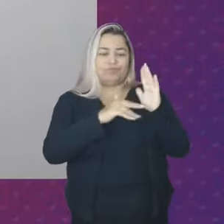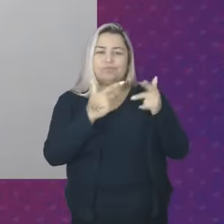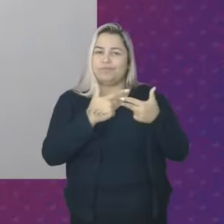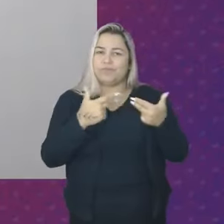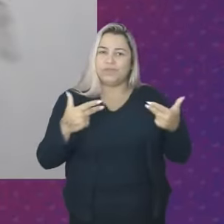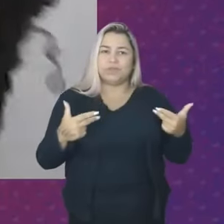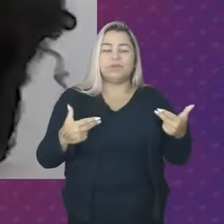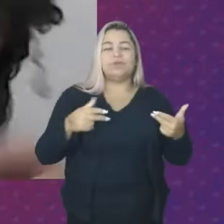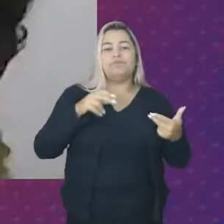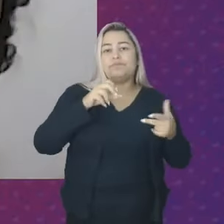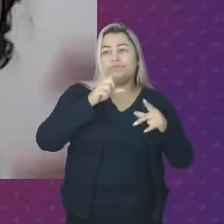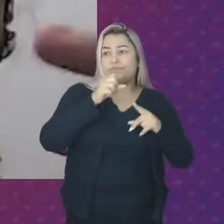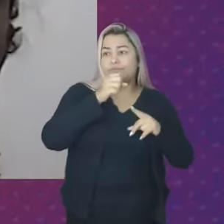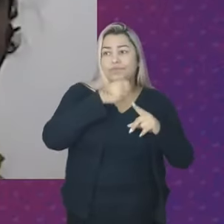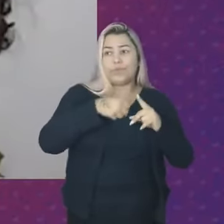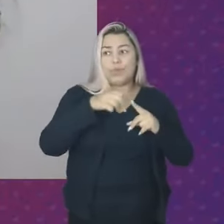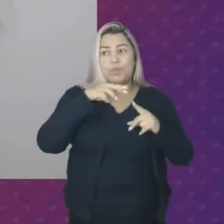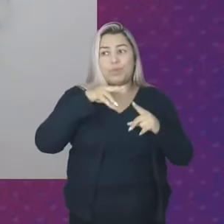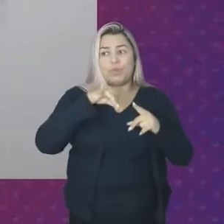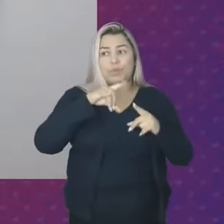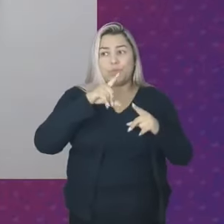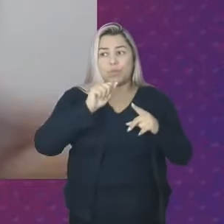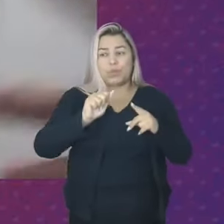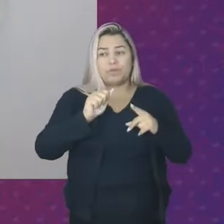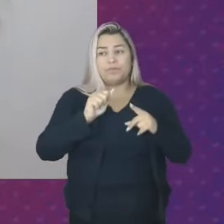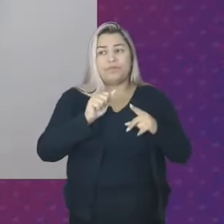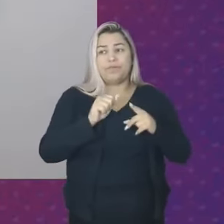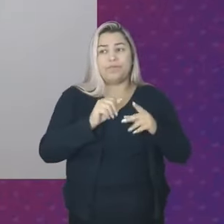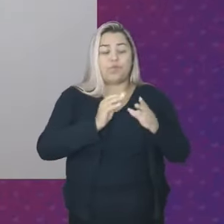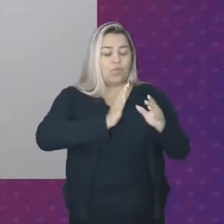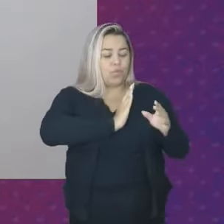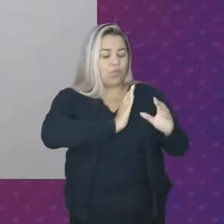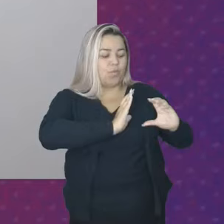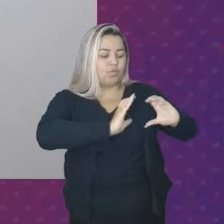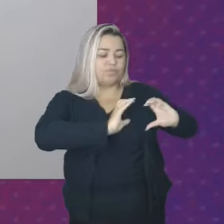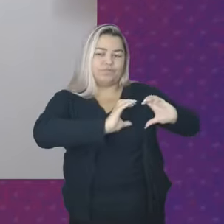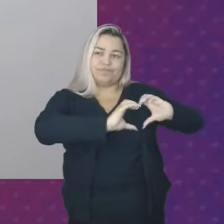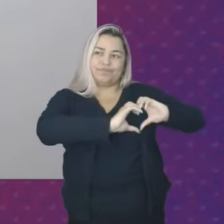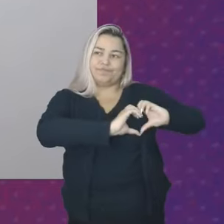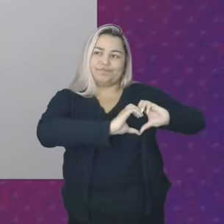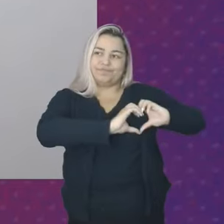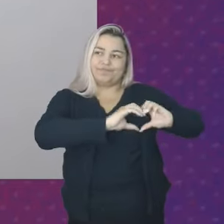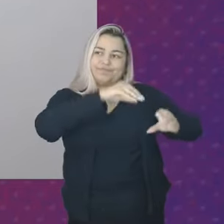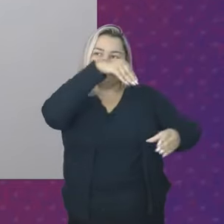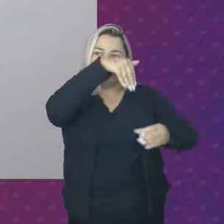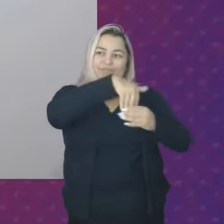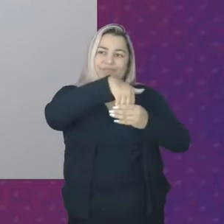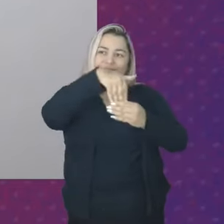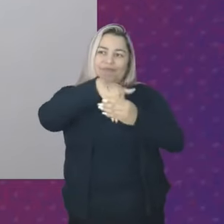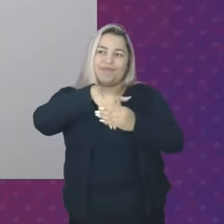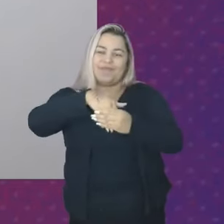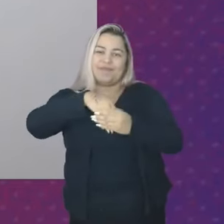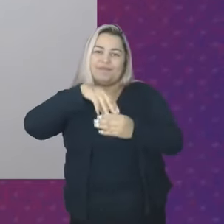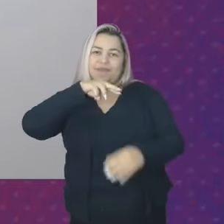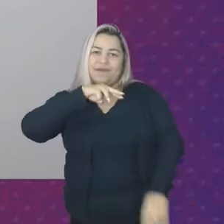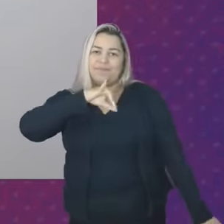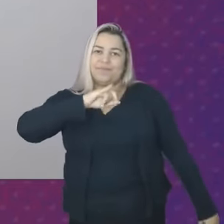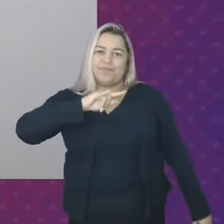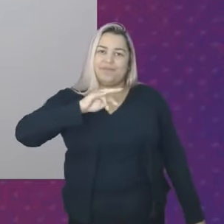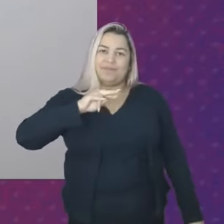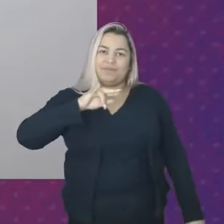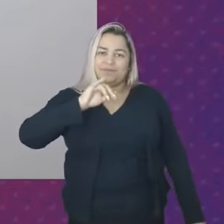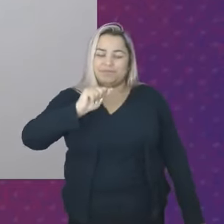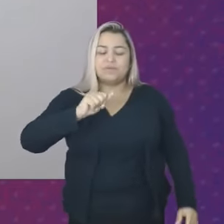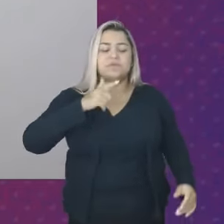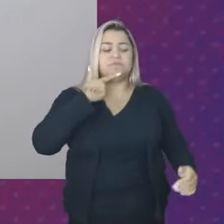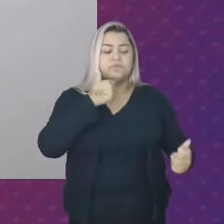social media, sem contar, obviamente, o coração do processo eleitoral, que é a militância, que vai acompanhar